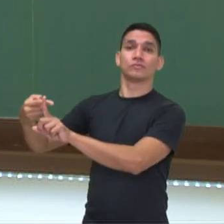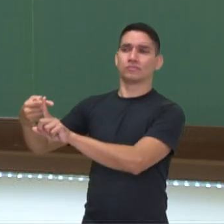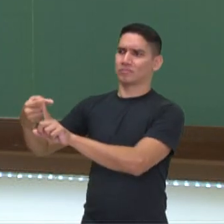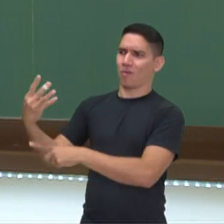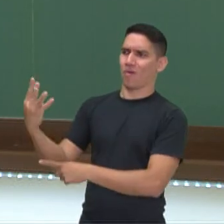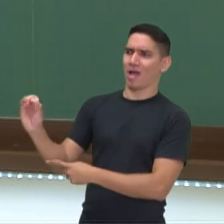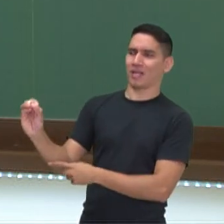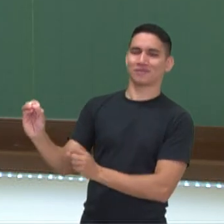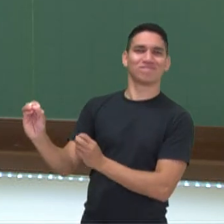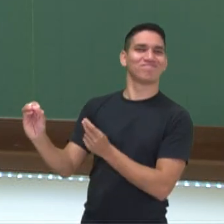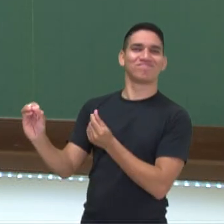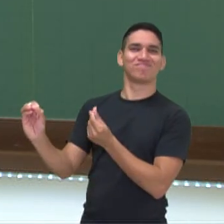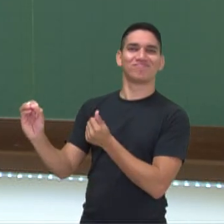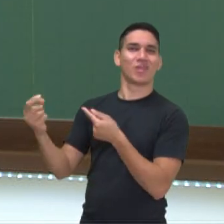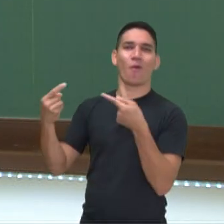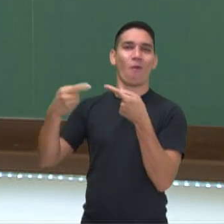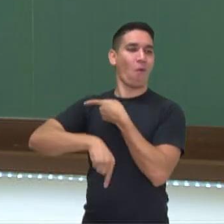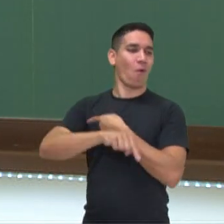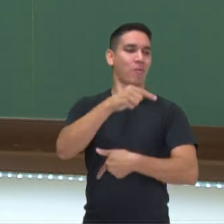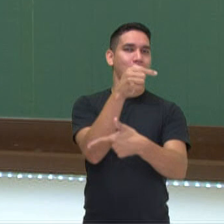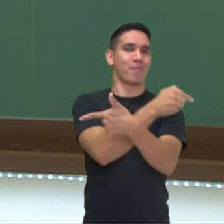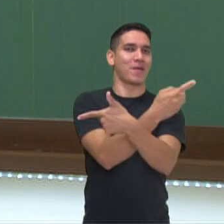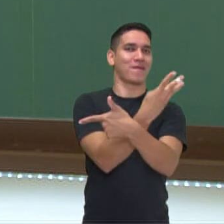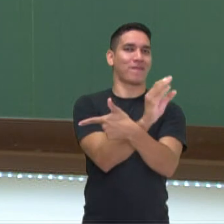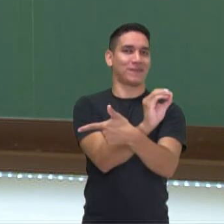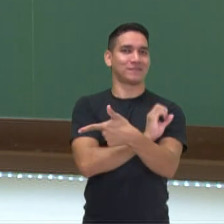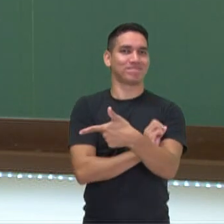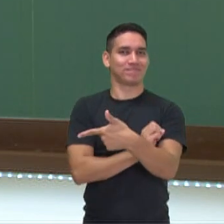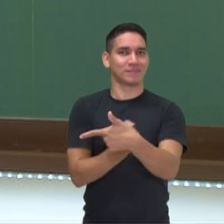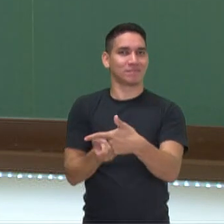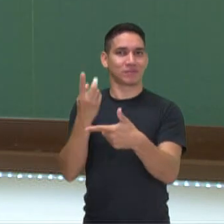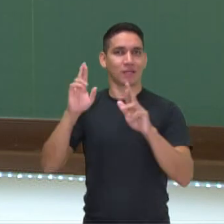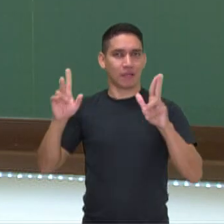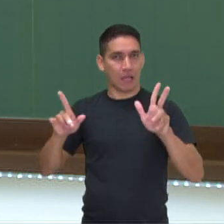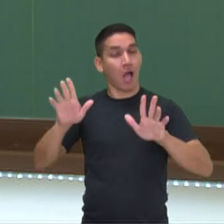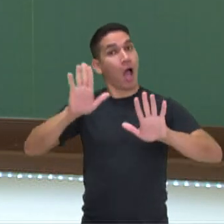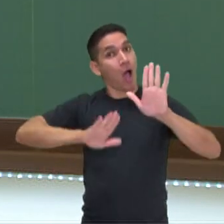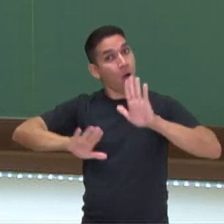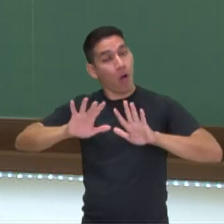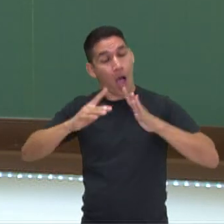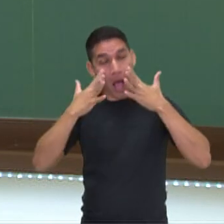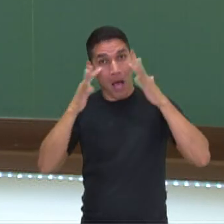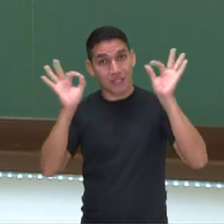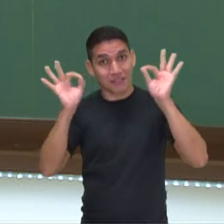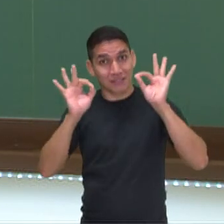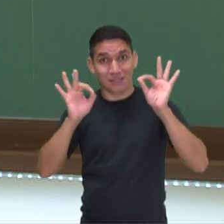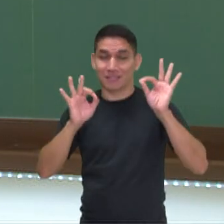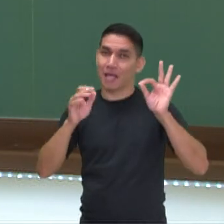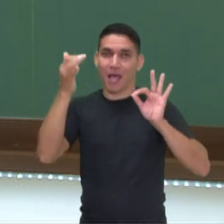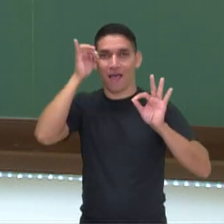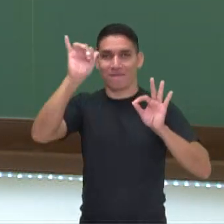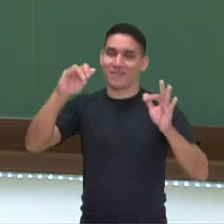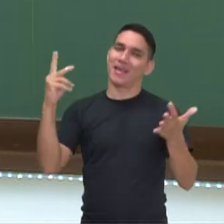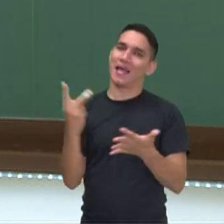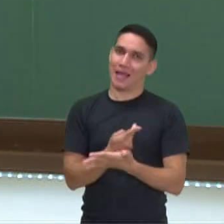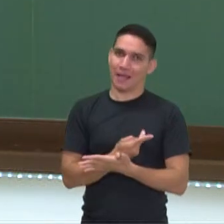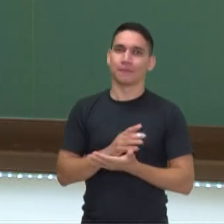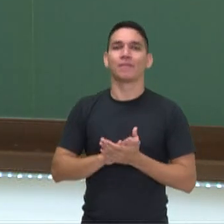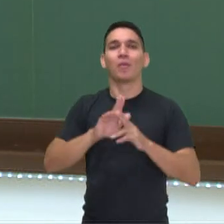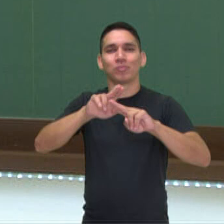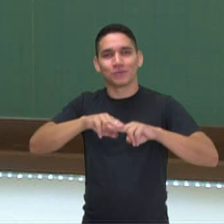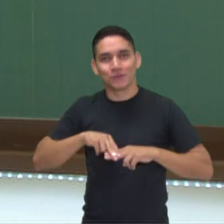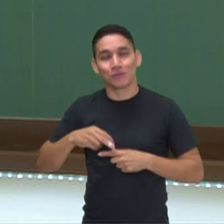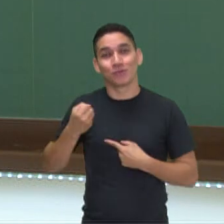40. Então, tem que tomar cuidado com esse sinal para não errar a questão. Então, o número procurado é